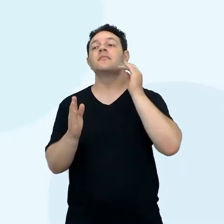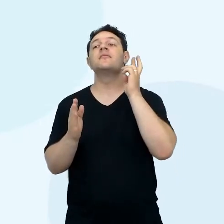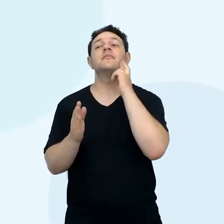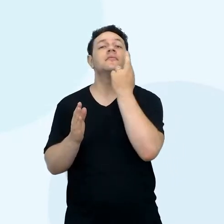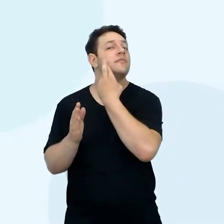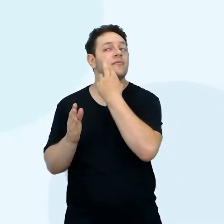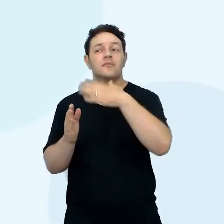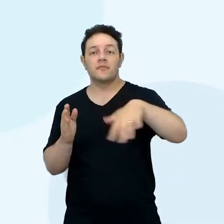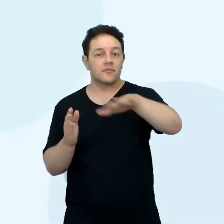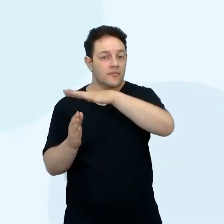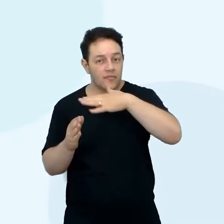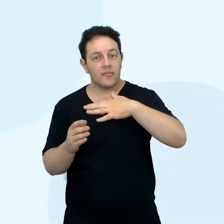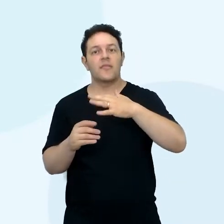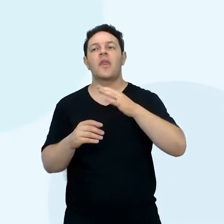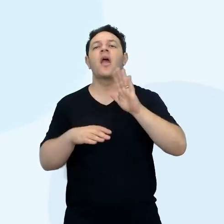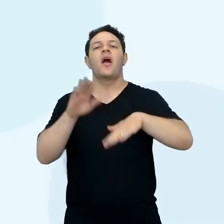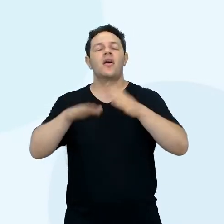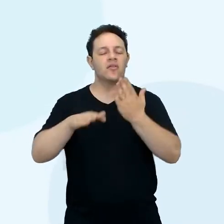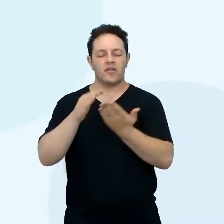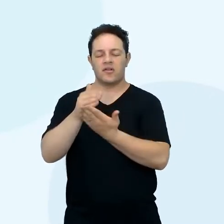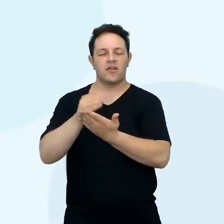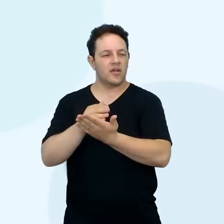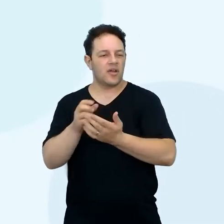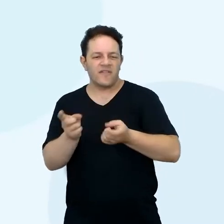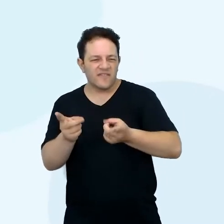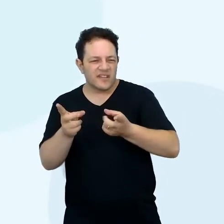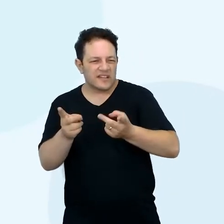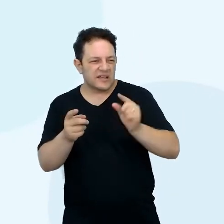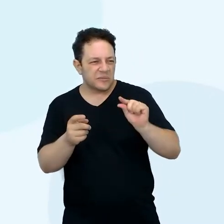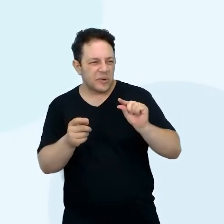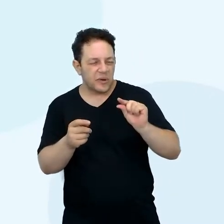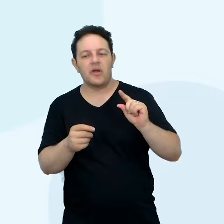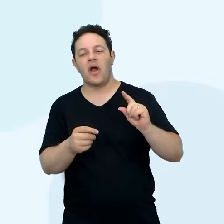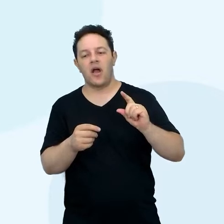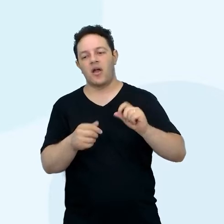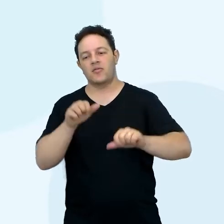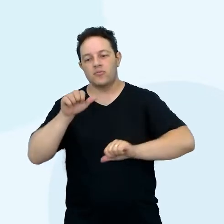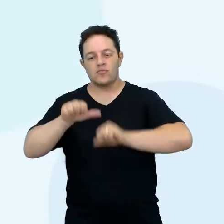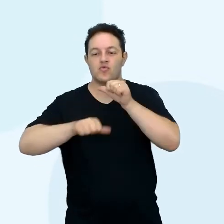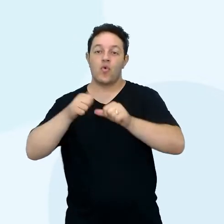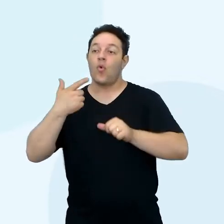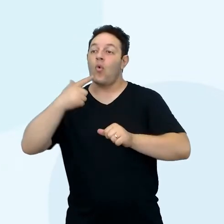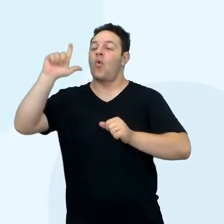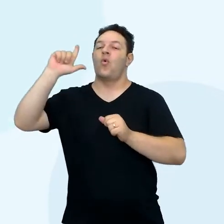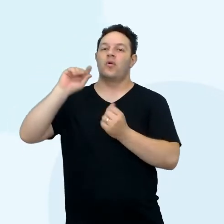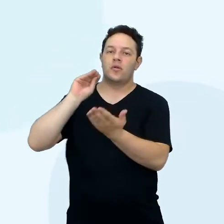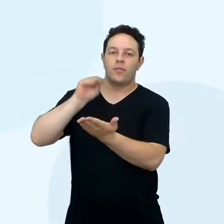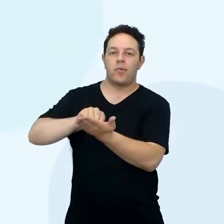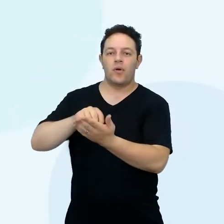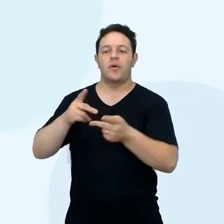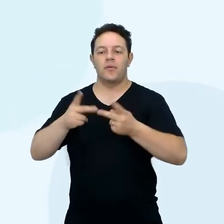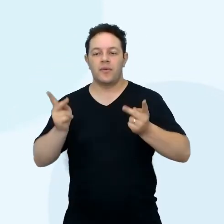mudam o cardápio no meio do caminho, porque percebem que alguns produtos não têm saída e eles